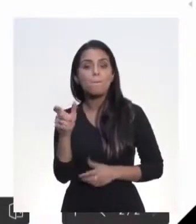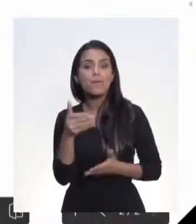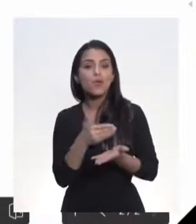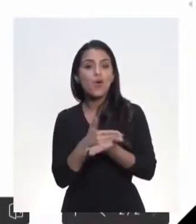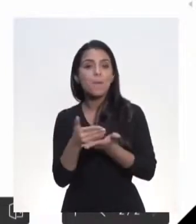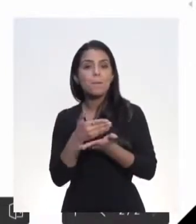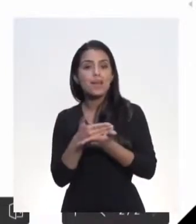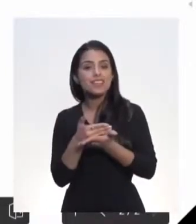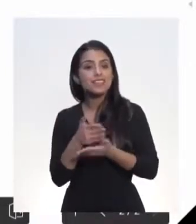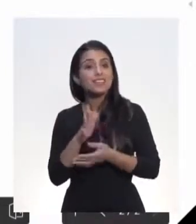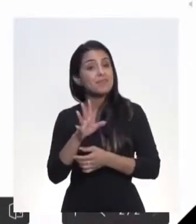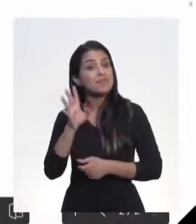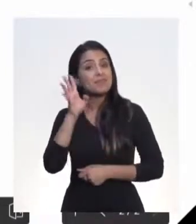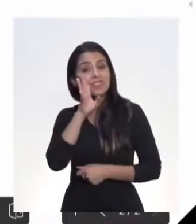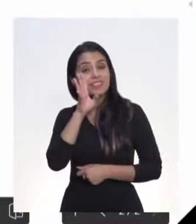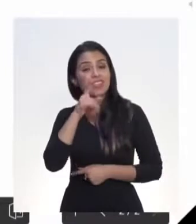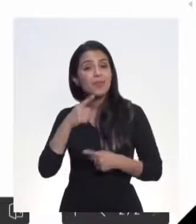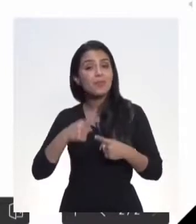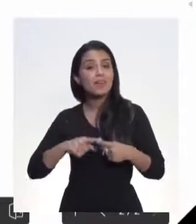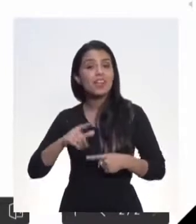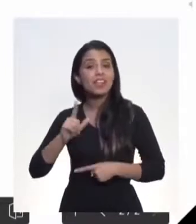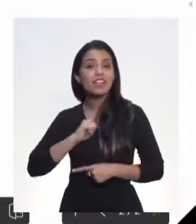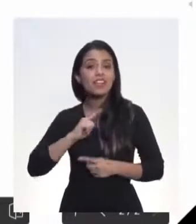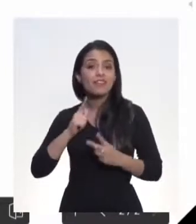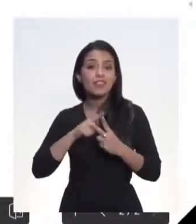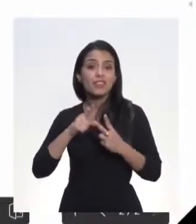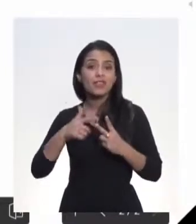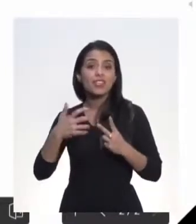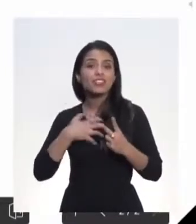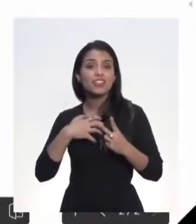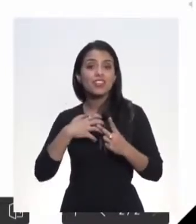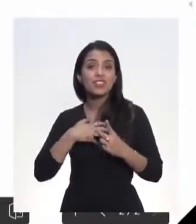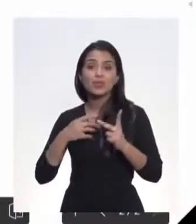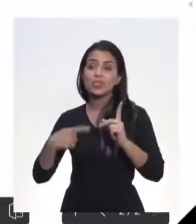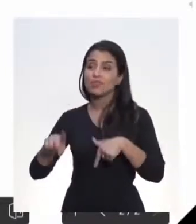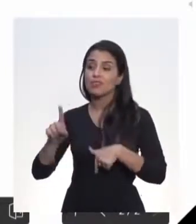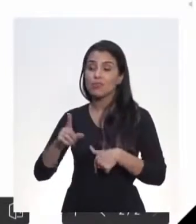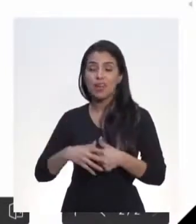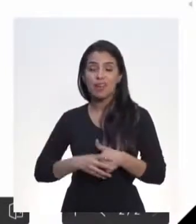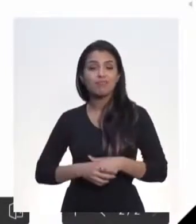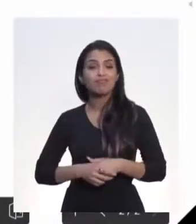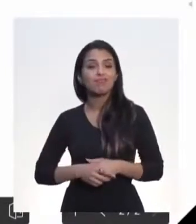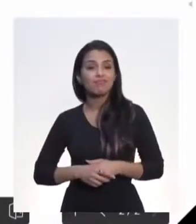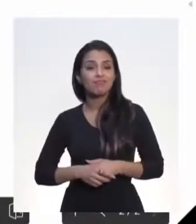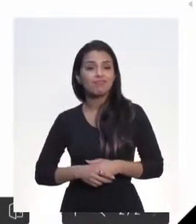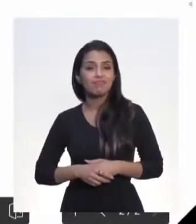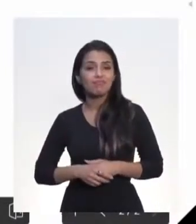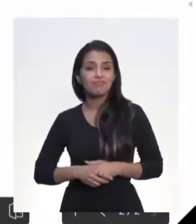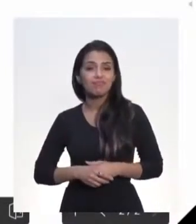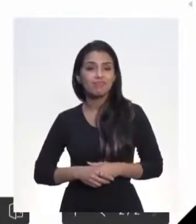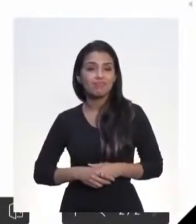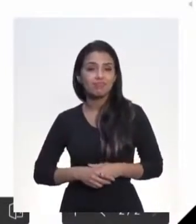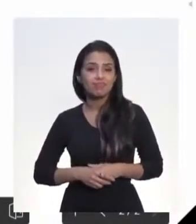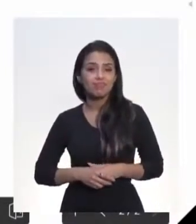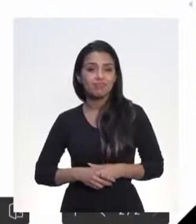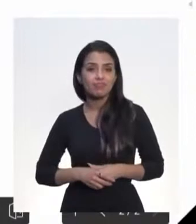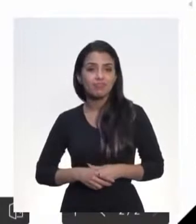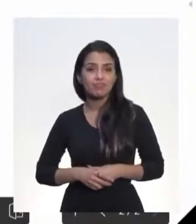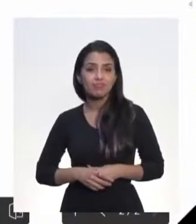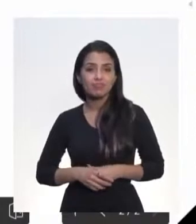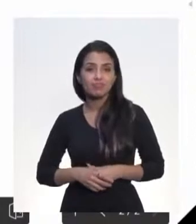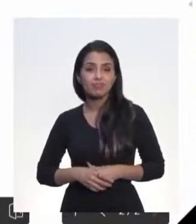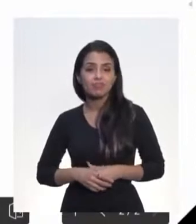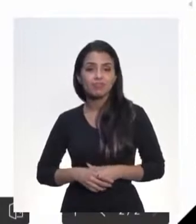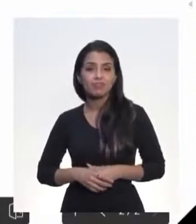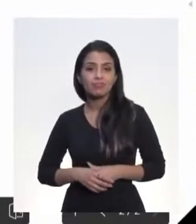teve duas maneiras diferentes de transformar. Eu só estou separando aqui, tá? Então, como ela torceu